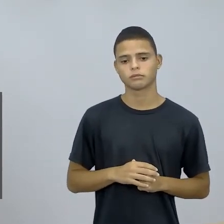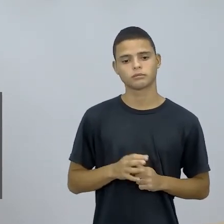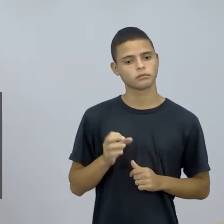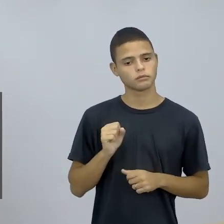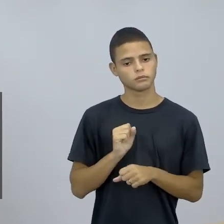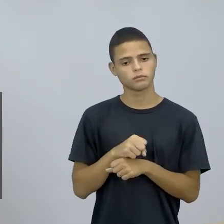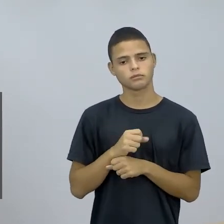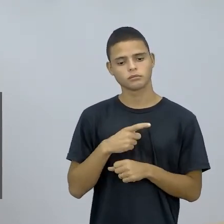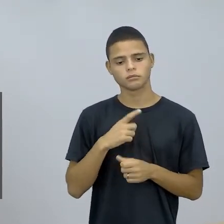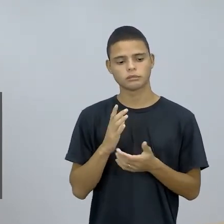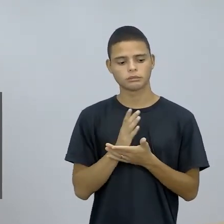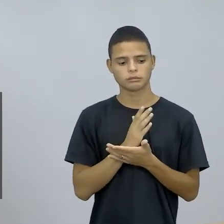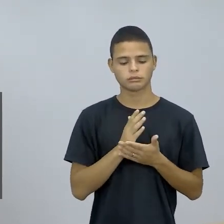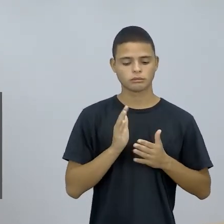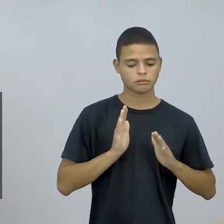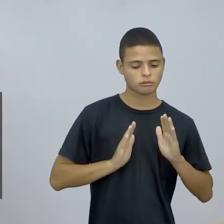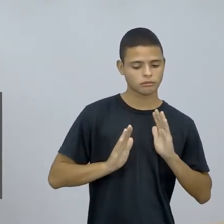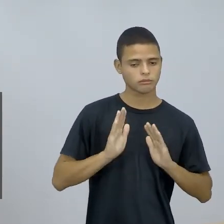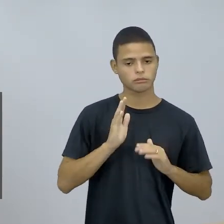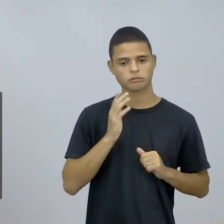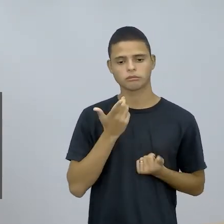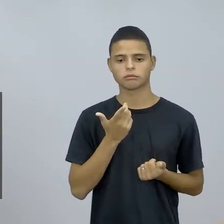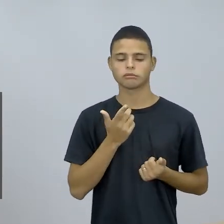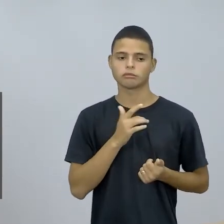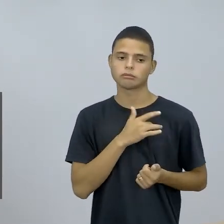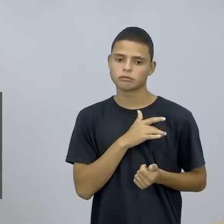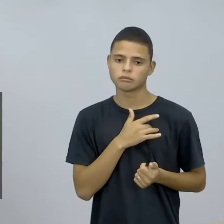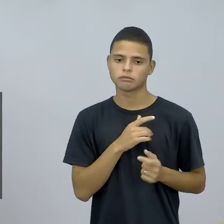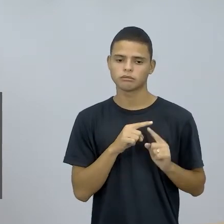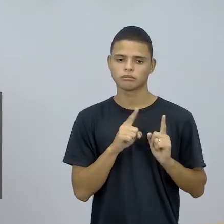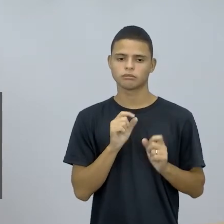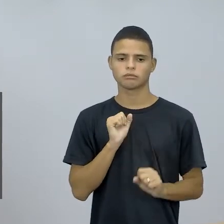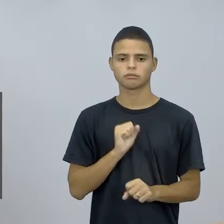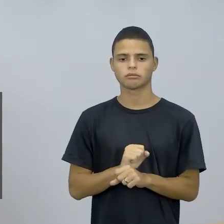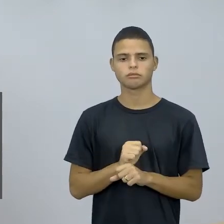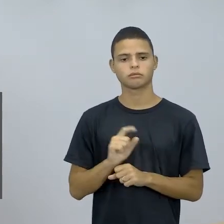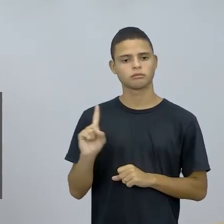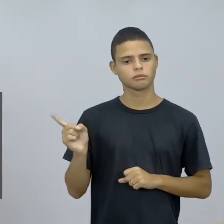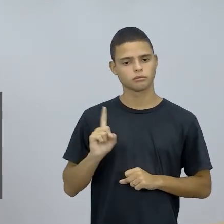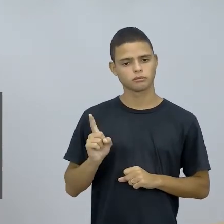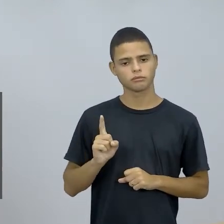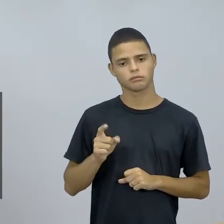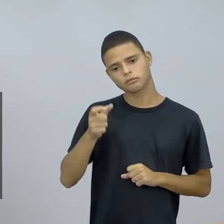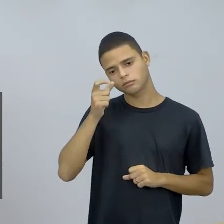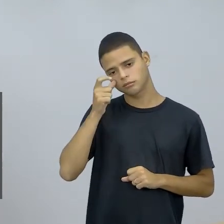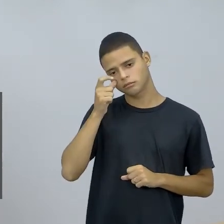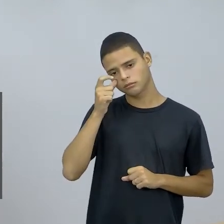os receios, mas não me paralisou. O receio faz com que você busque